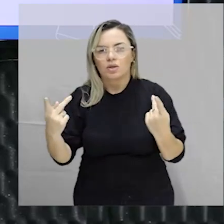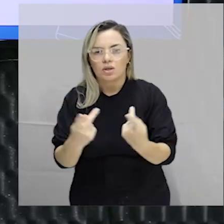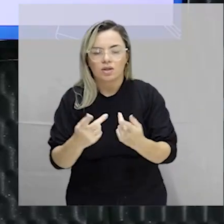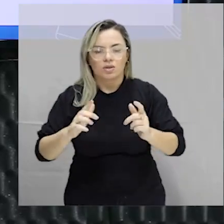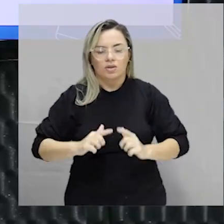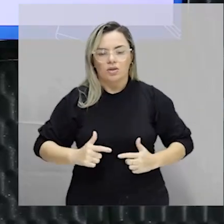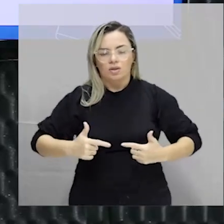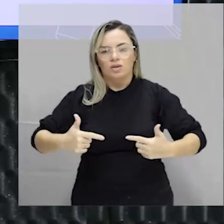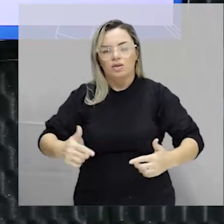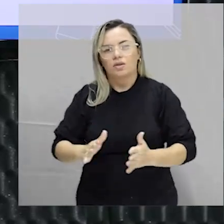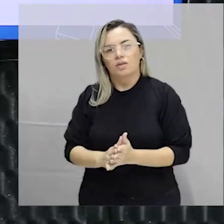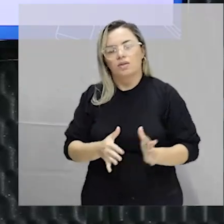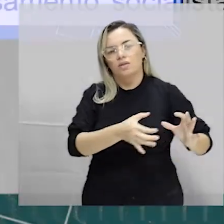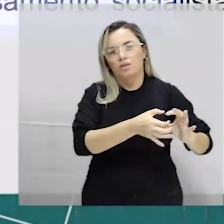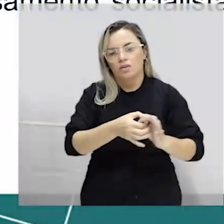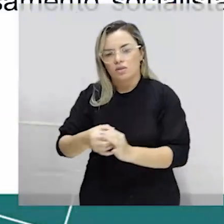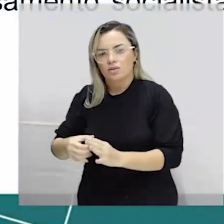XIX.